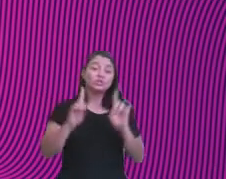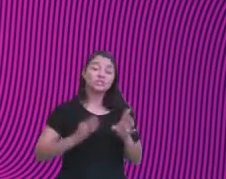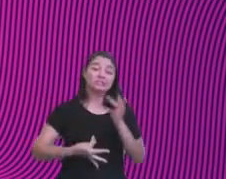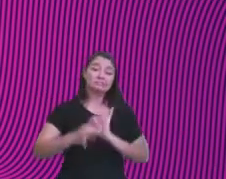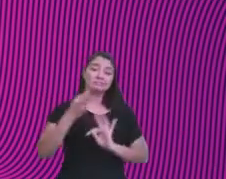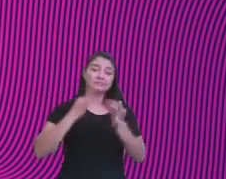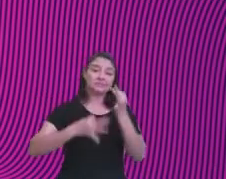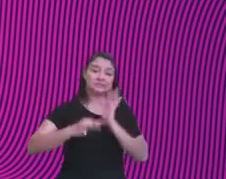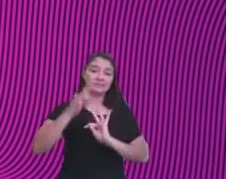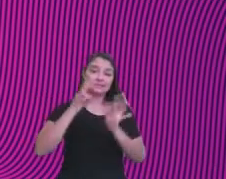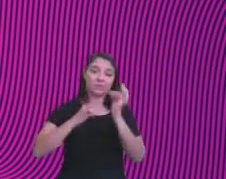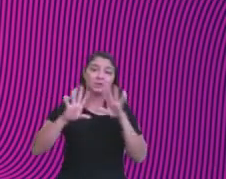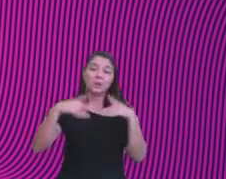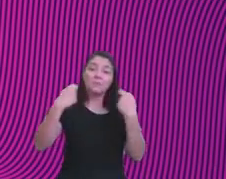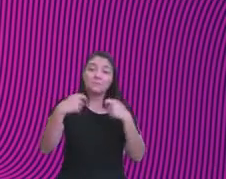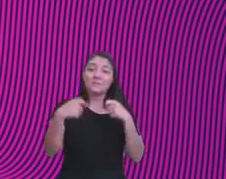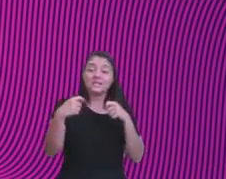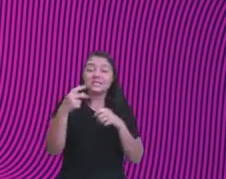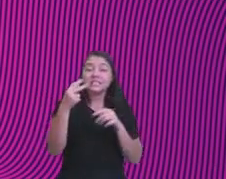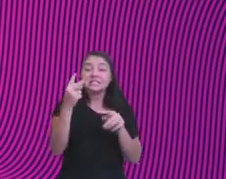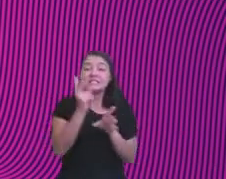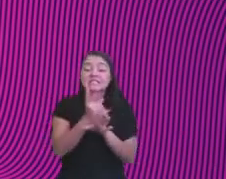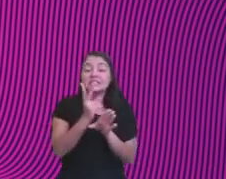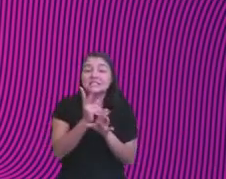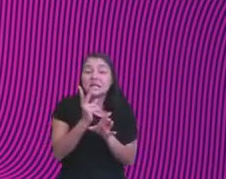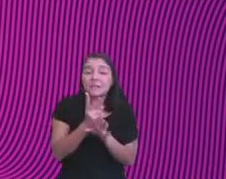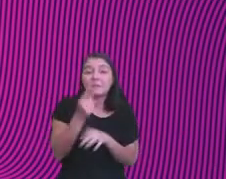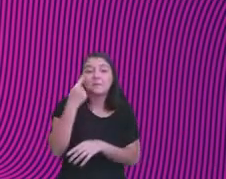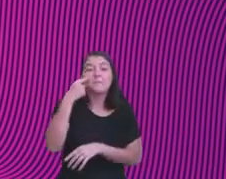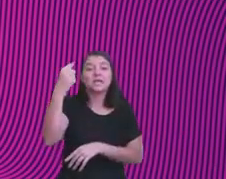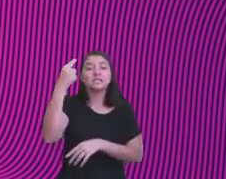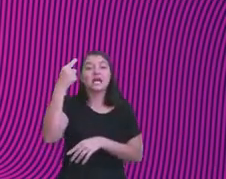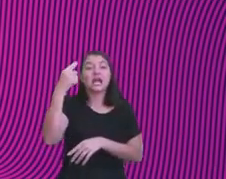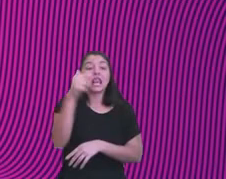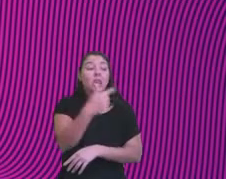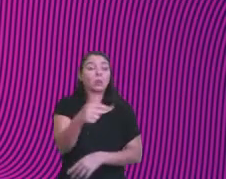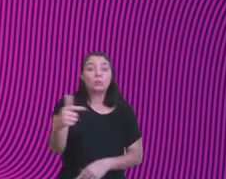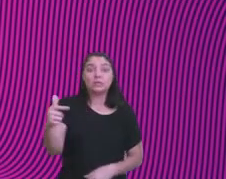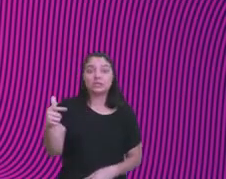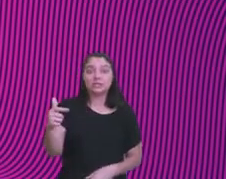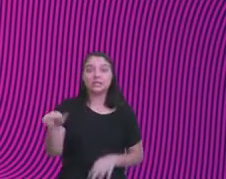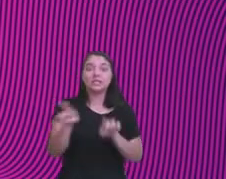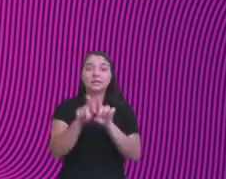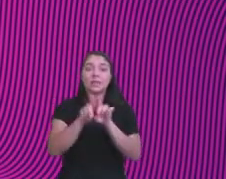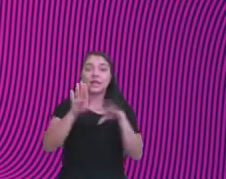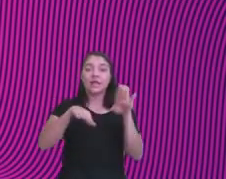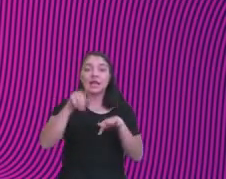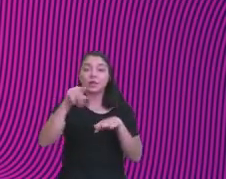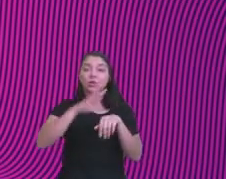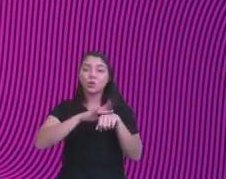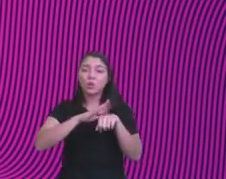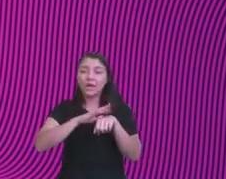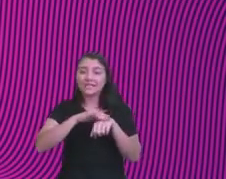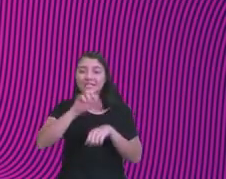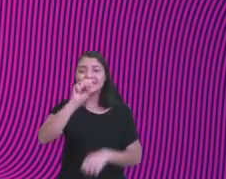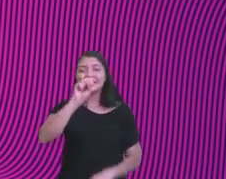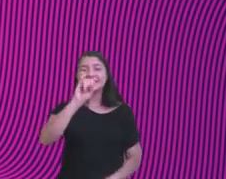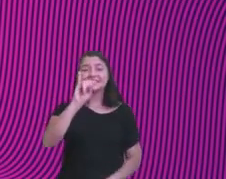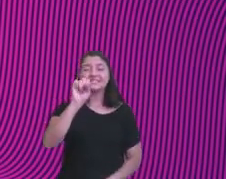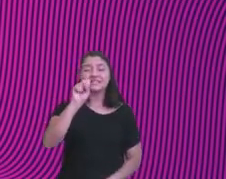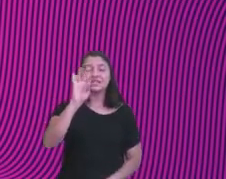de mais de uma lesão. Uma vez que ele tem a doença sistêmica, a gente imagina, até para essa lesão